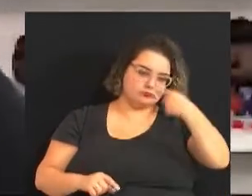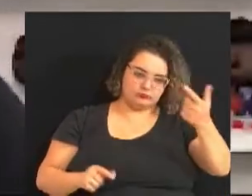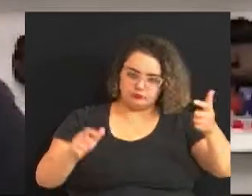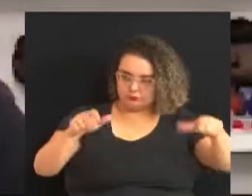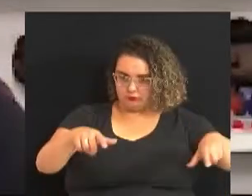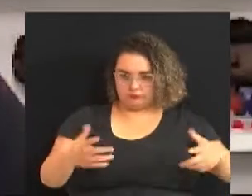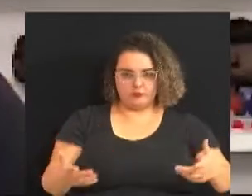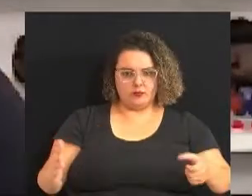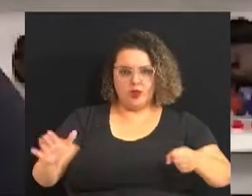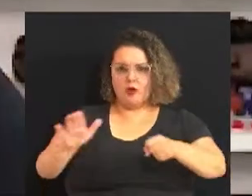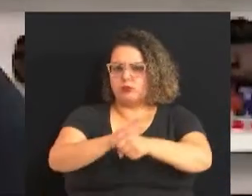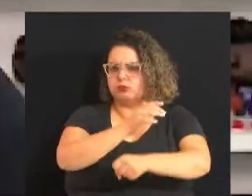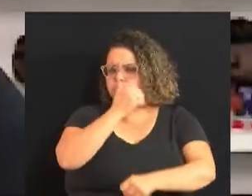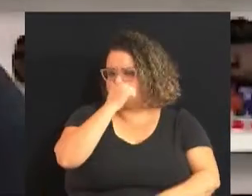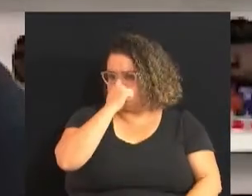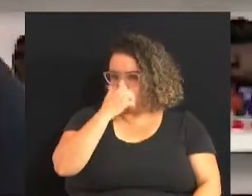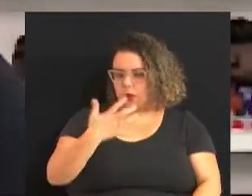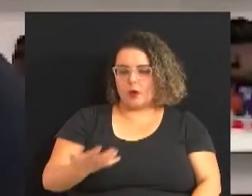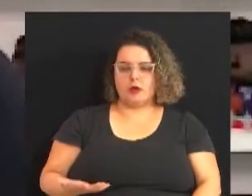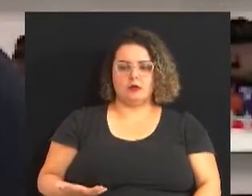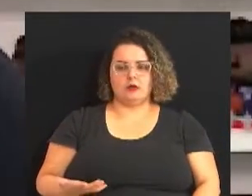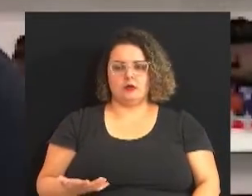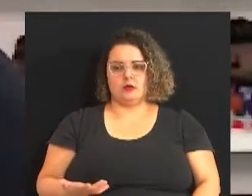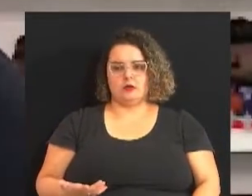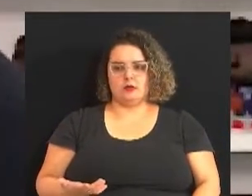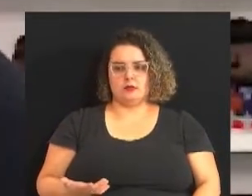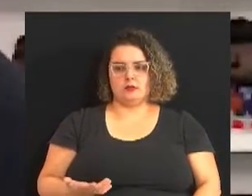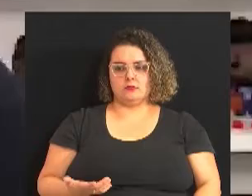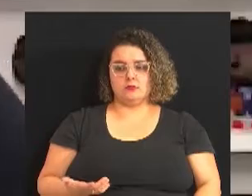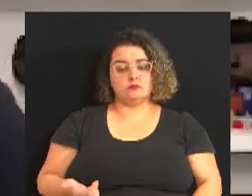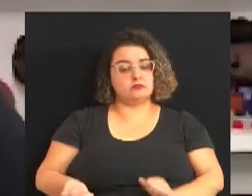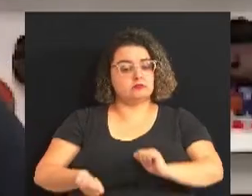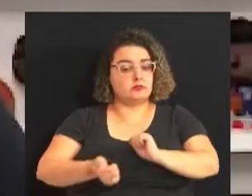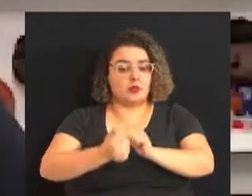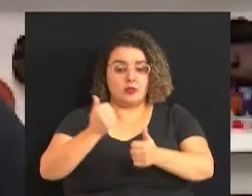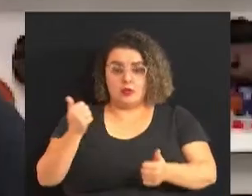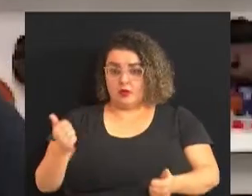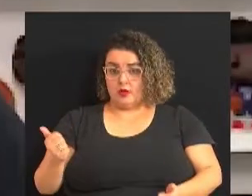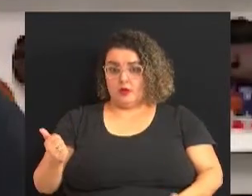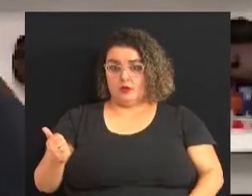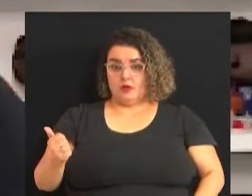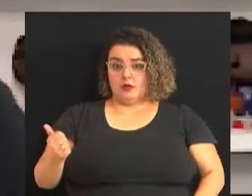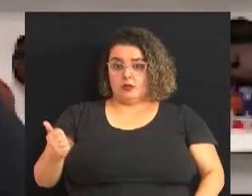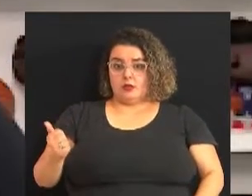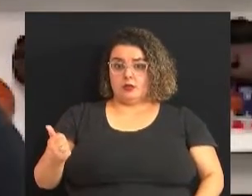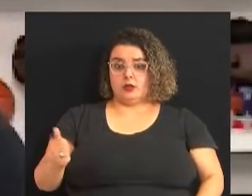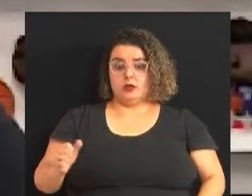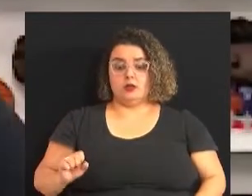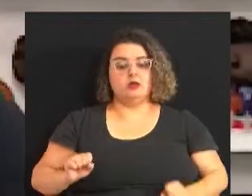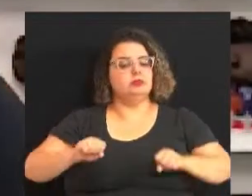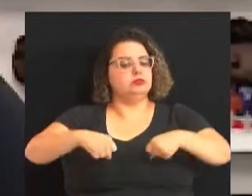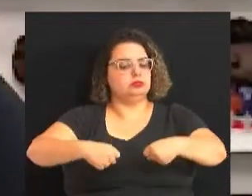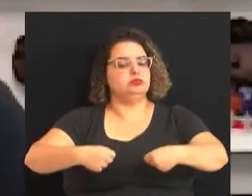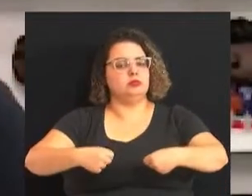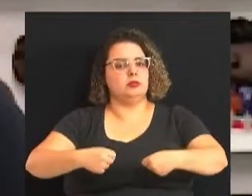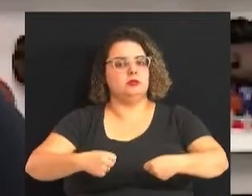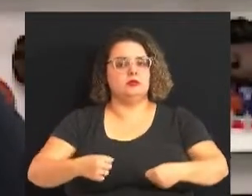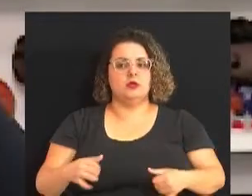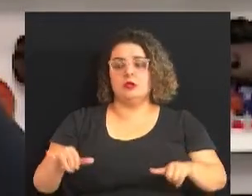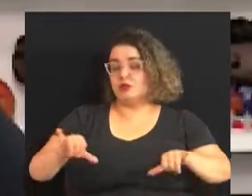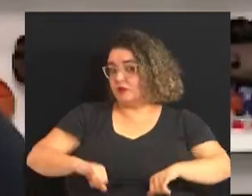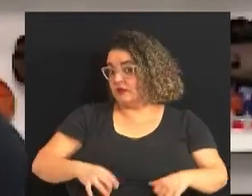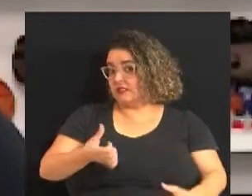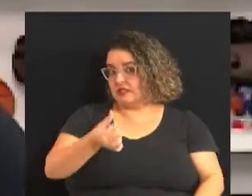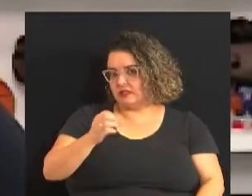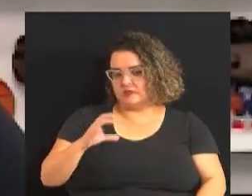praticamente lotado, e um jogo em que a defesa do Brasil ela funcionou muito bem, sofrendo 60 pontos. A partir do momento que o Brasil